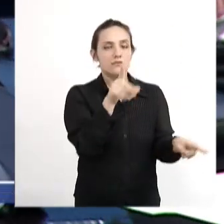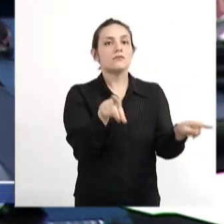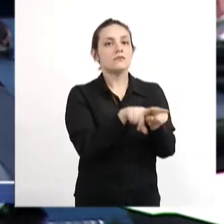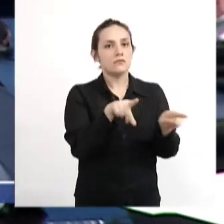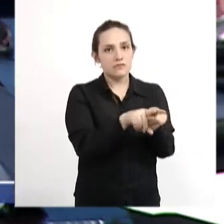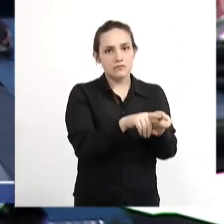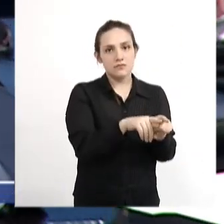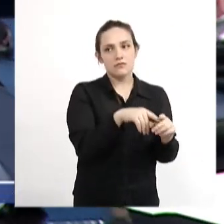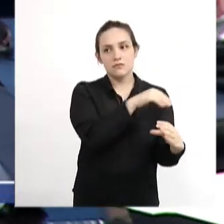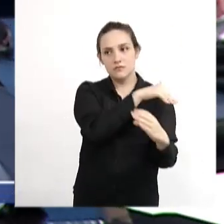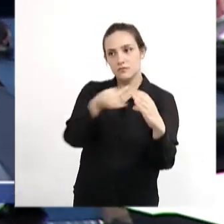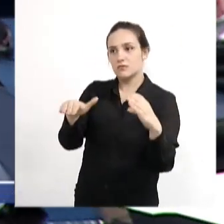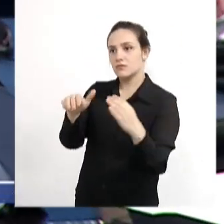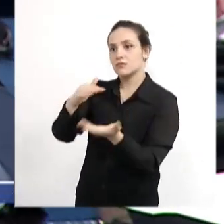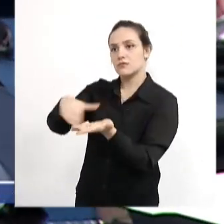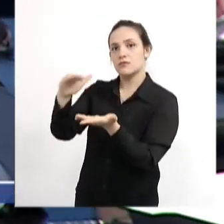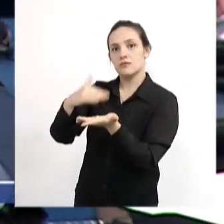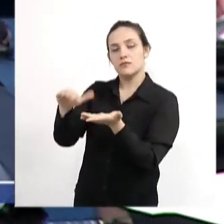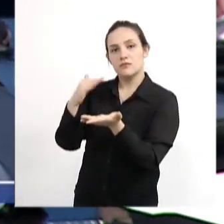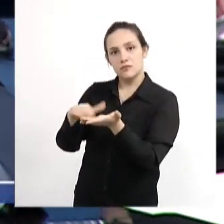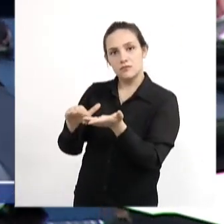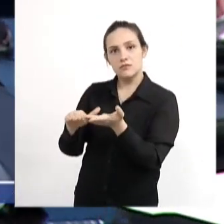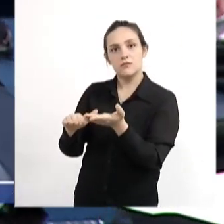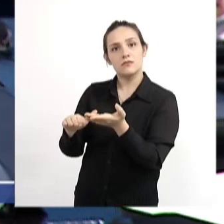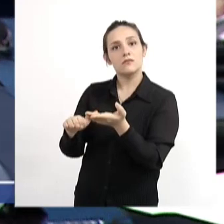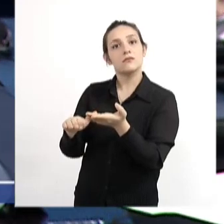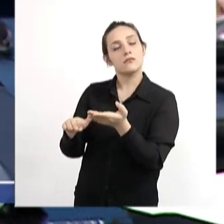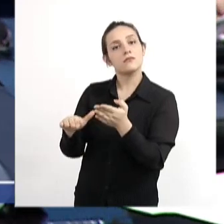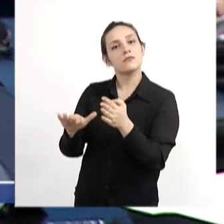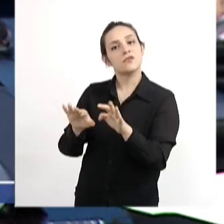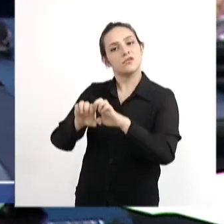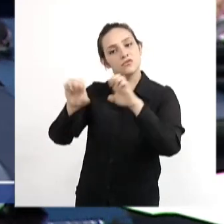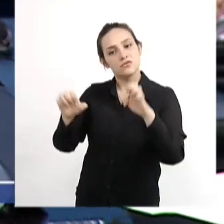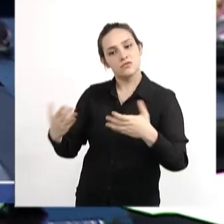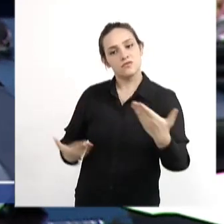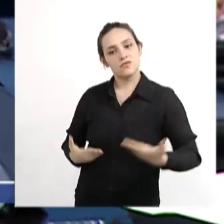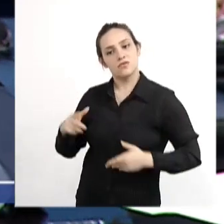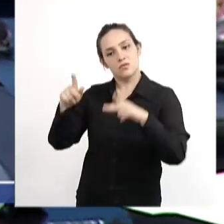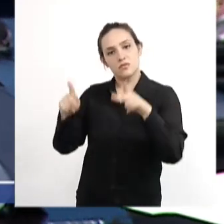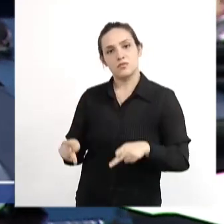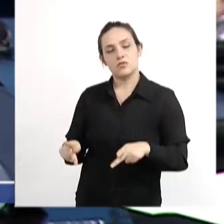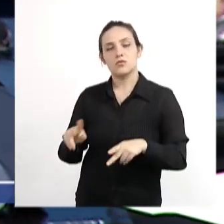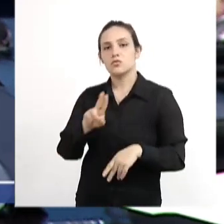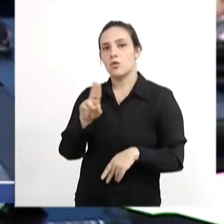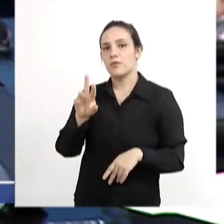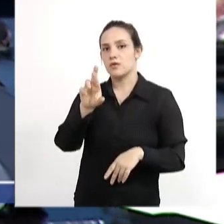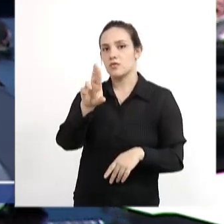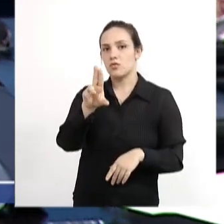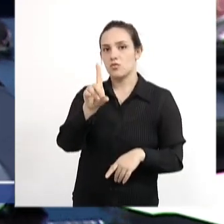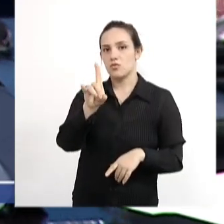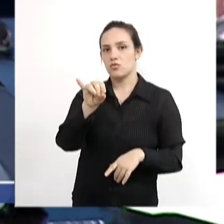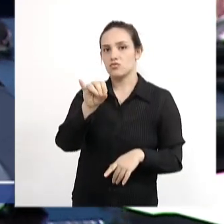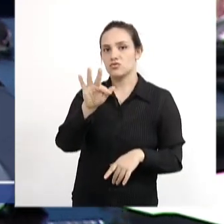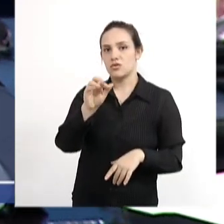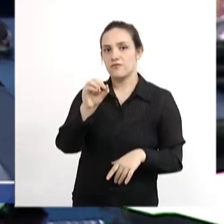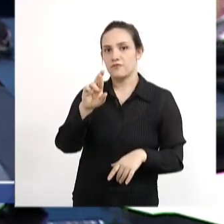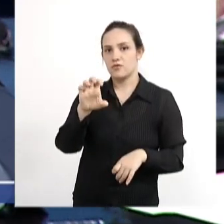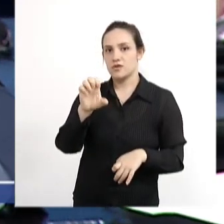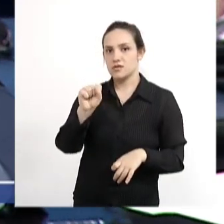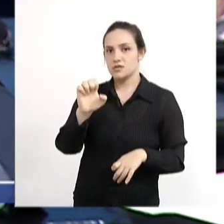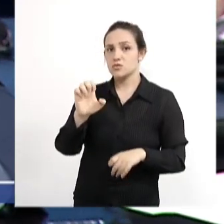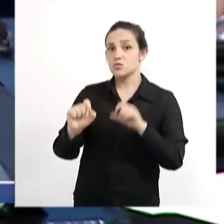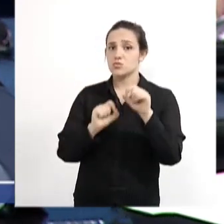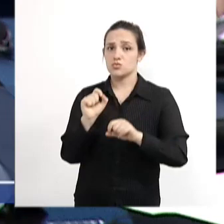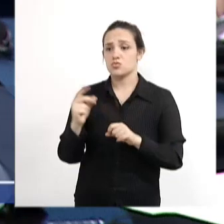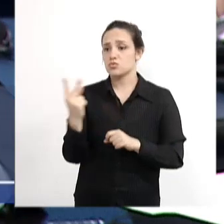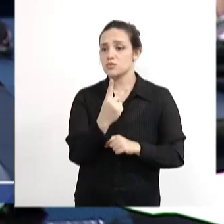ao secretário da Secretaria Municipal de Infraestrutura e Serviços Públicos, Rude Fiorese, solicitando que seja